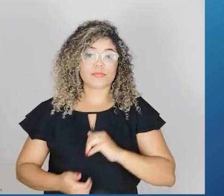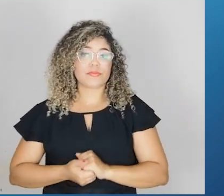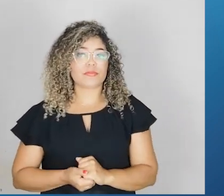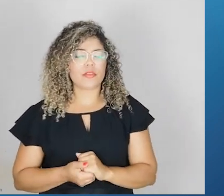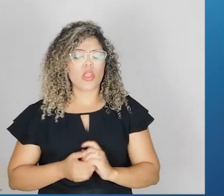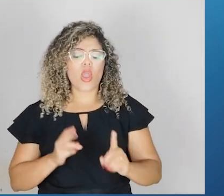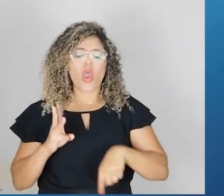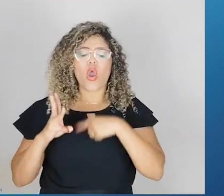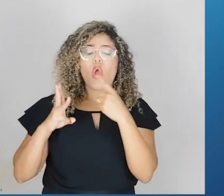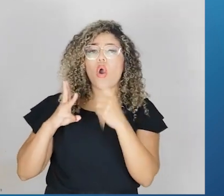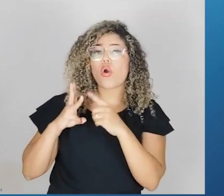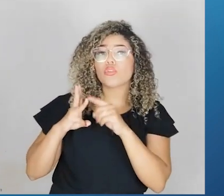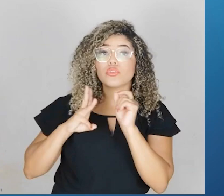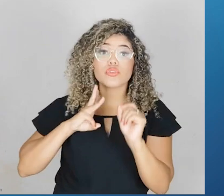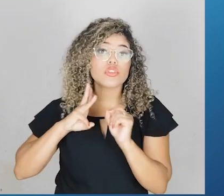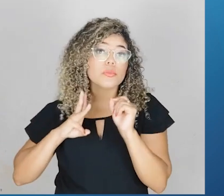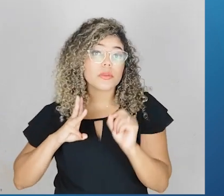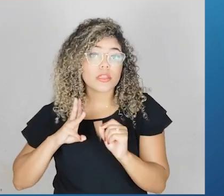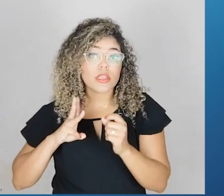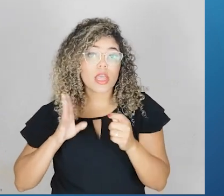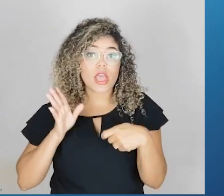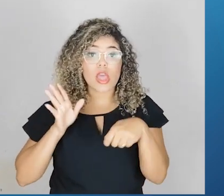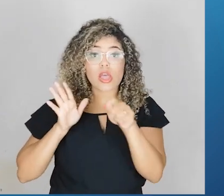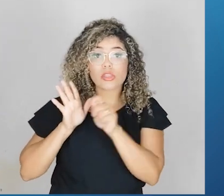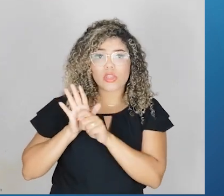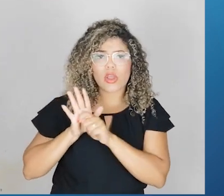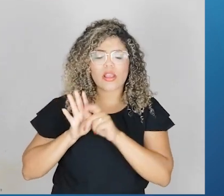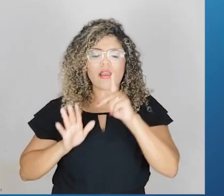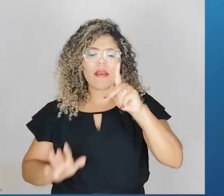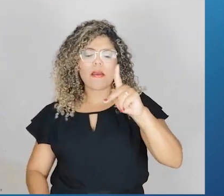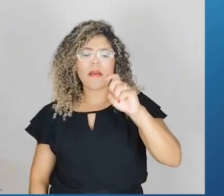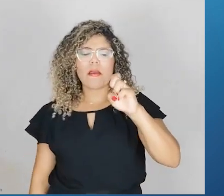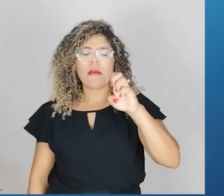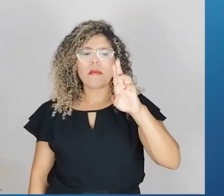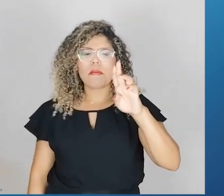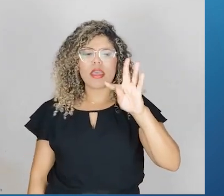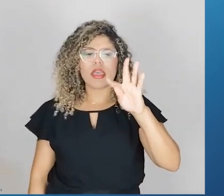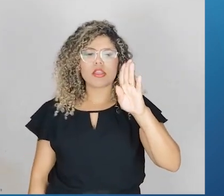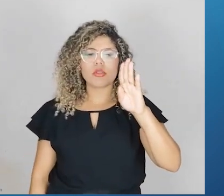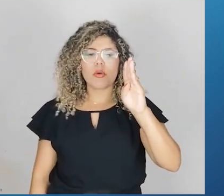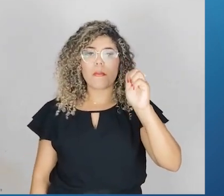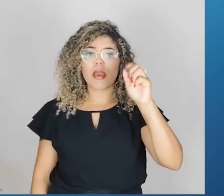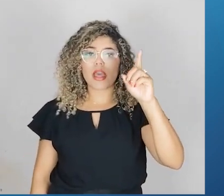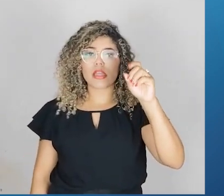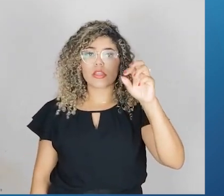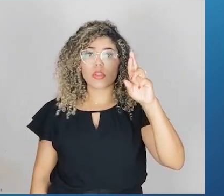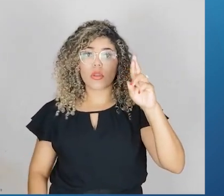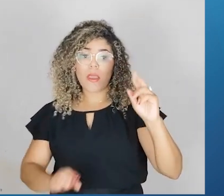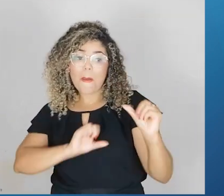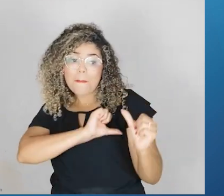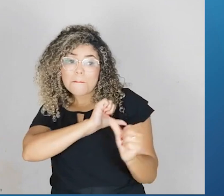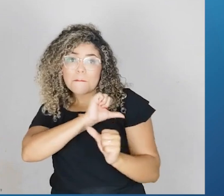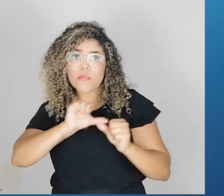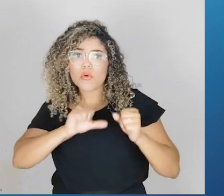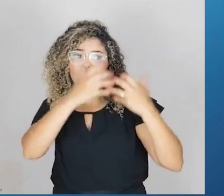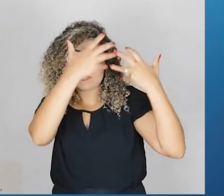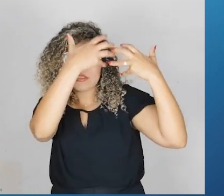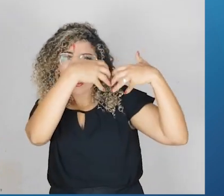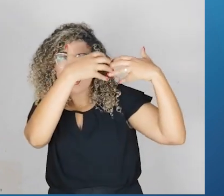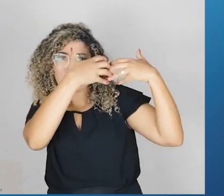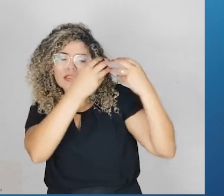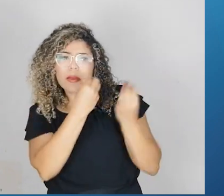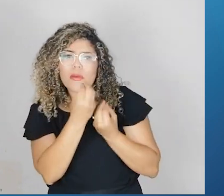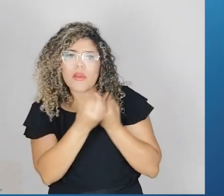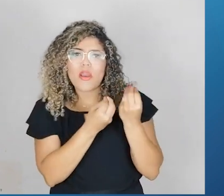Outro tipo de droga é a chamada droga perturbadora. Essa droga ela causa distorção das atividades cerebrais, podendo